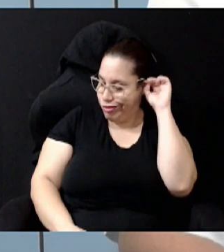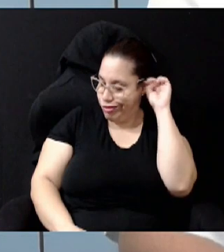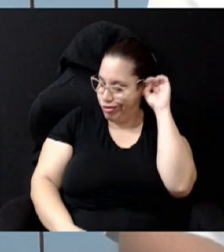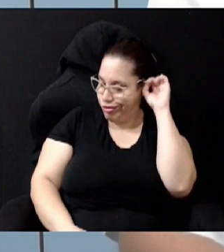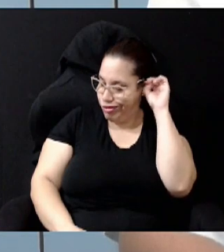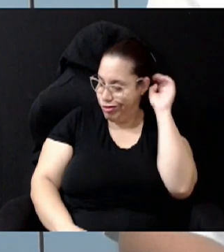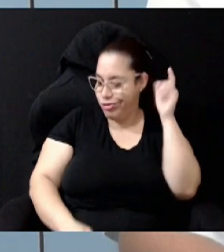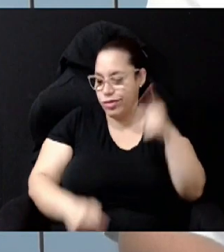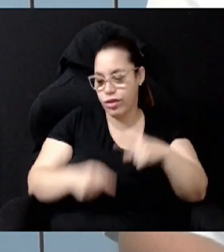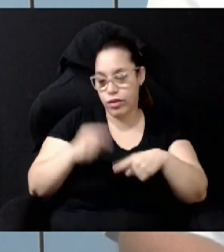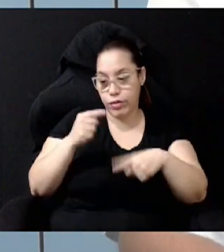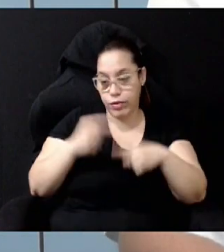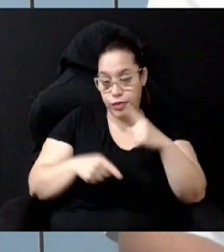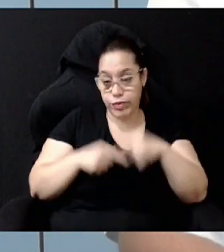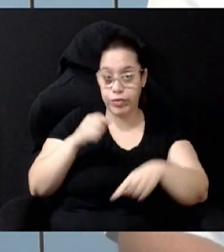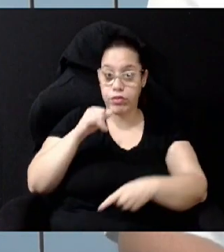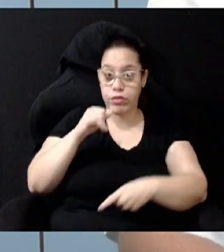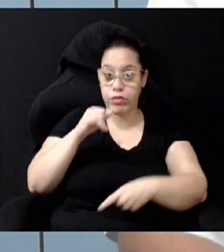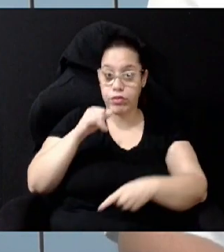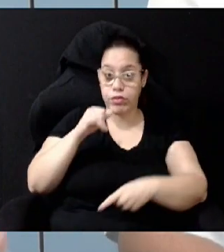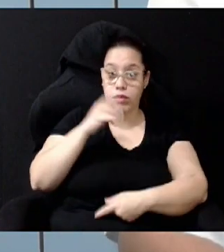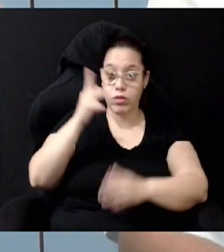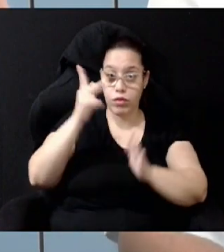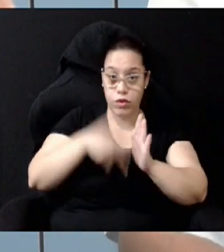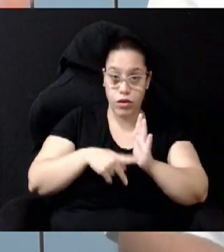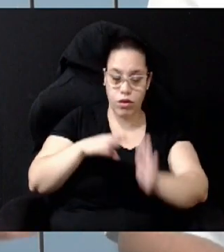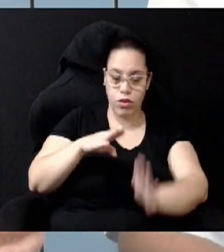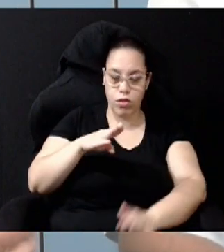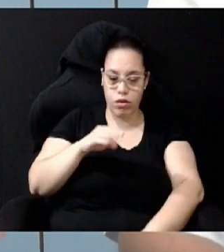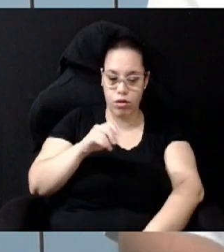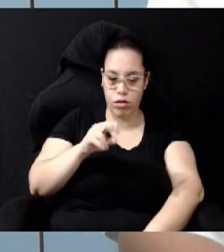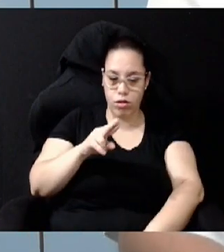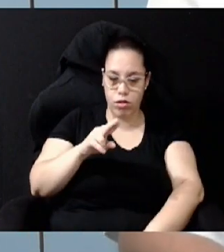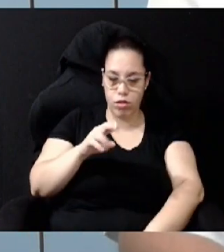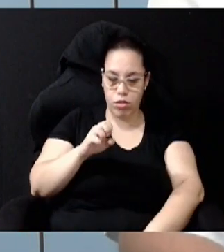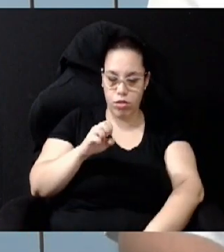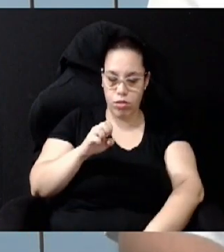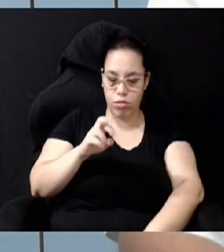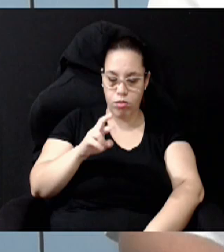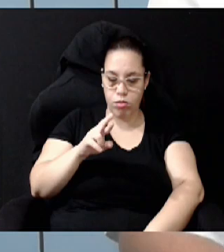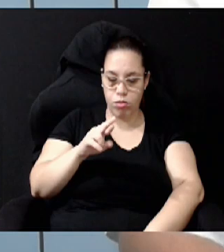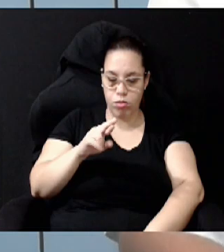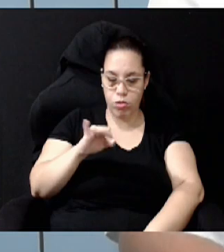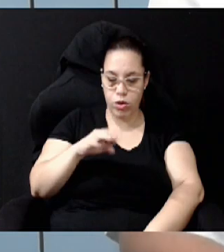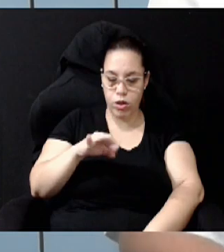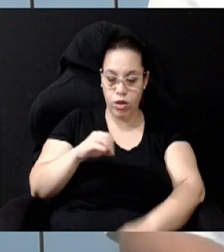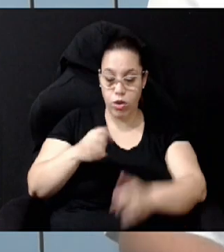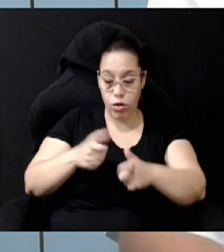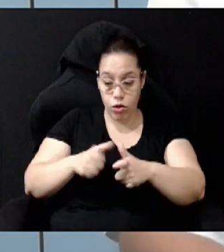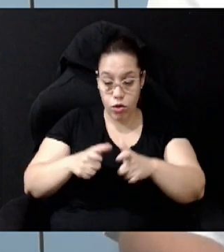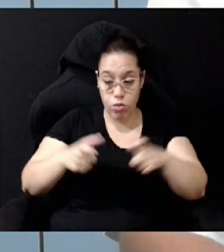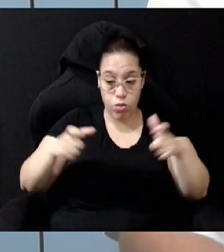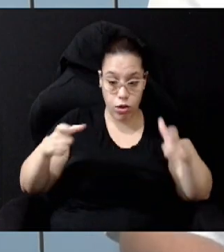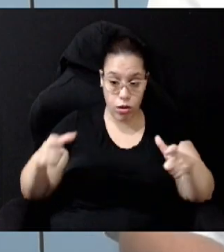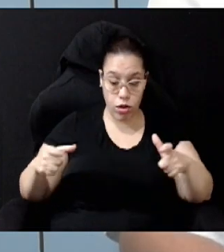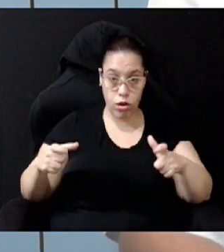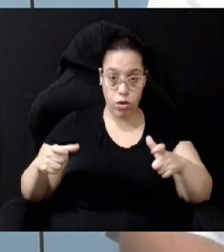por exemplo, os próprios bueiros com caixas maiores nos